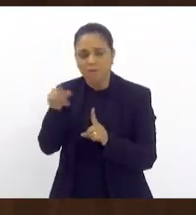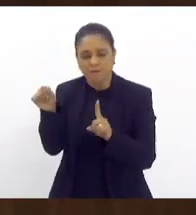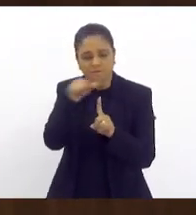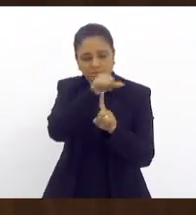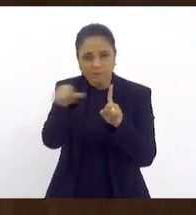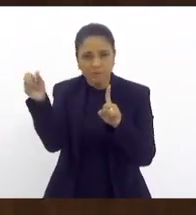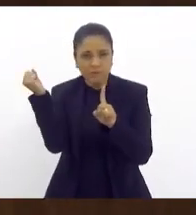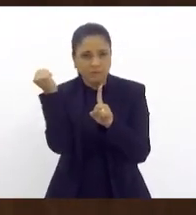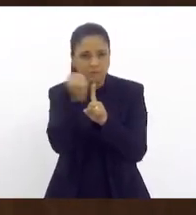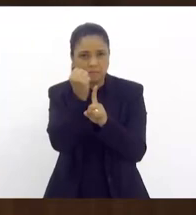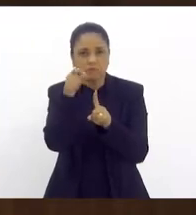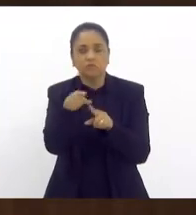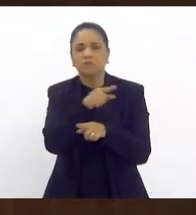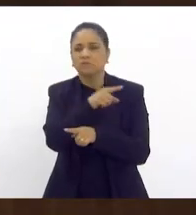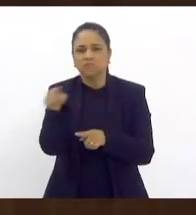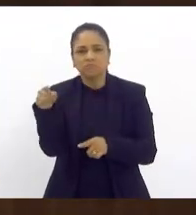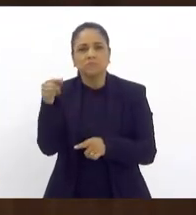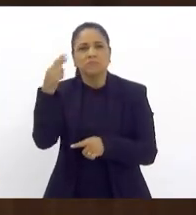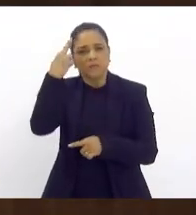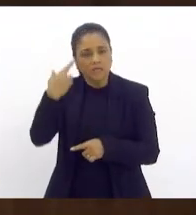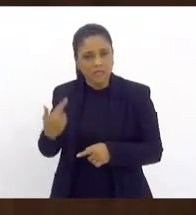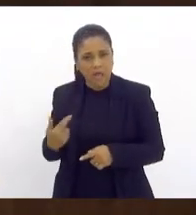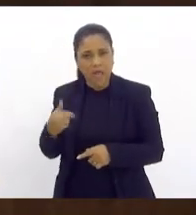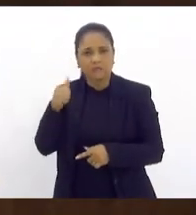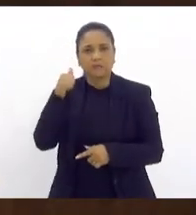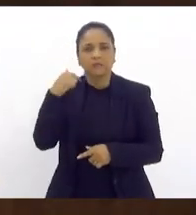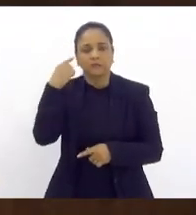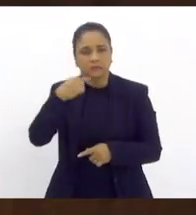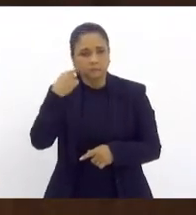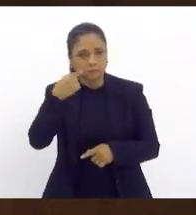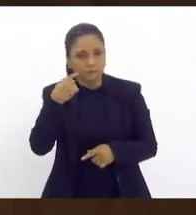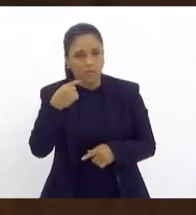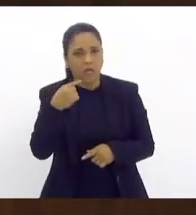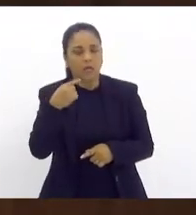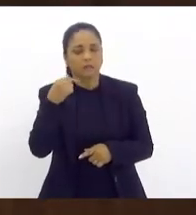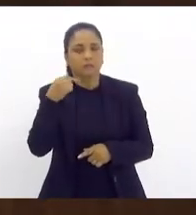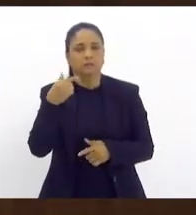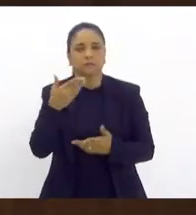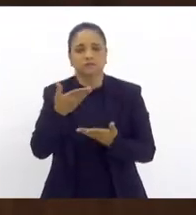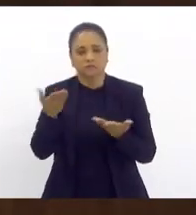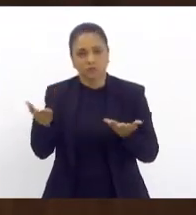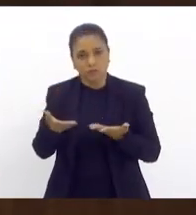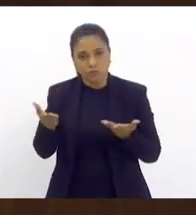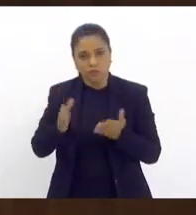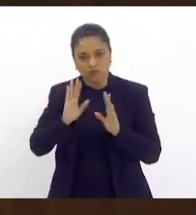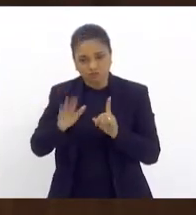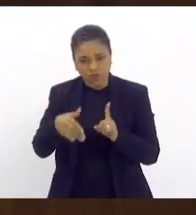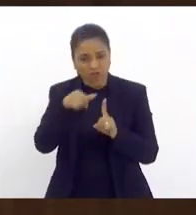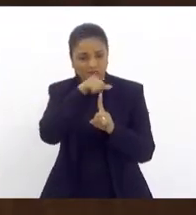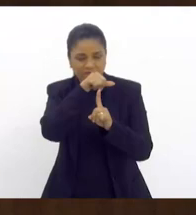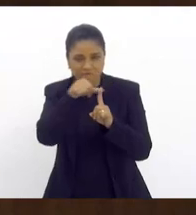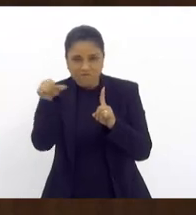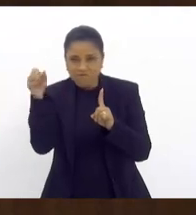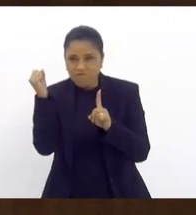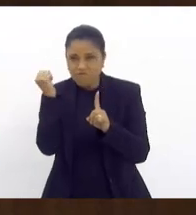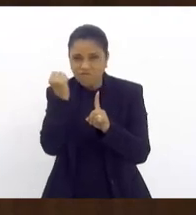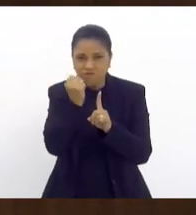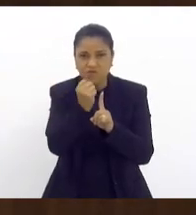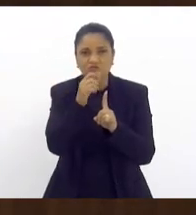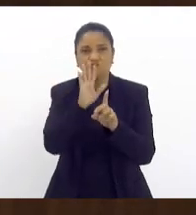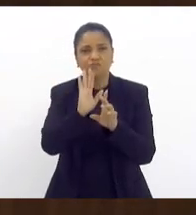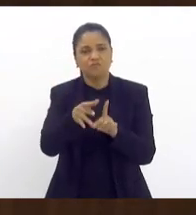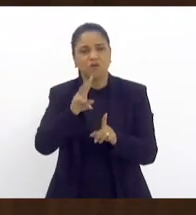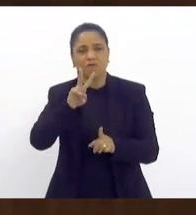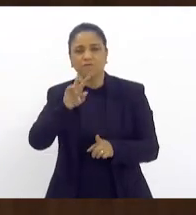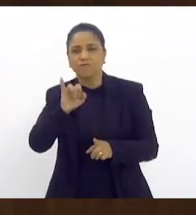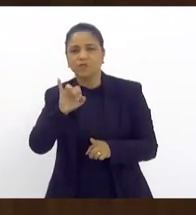deputados e deputadas presentes já havia sido vítima não registrar a queixa e